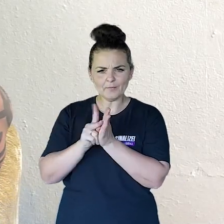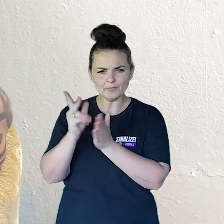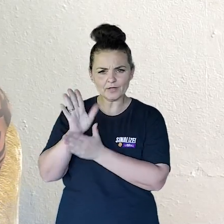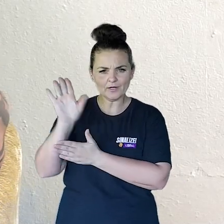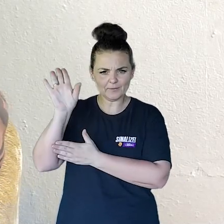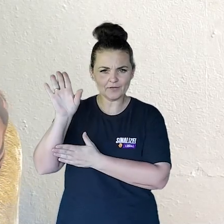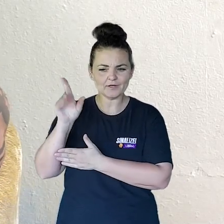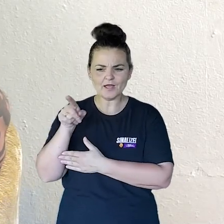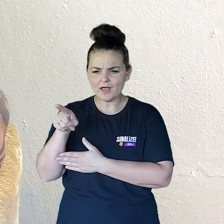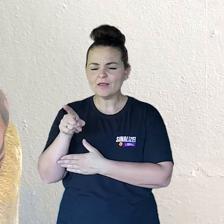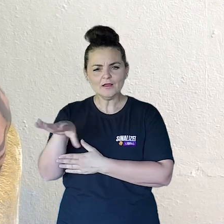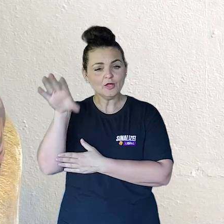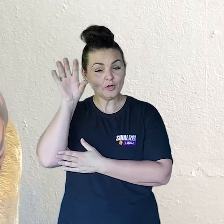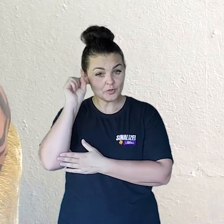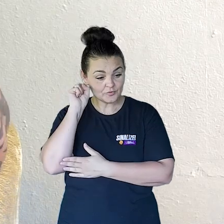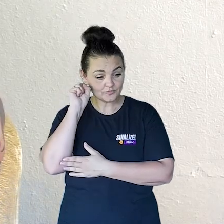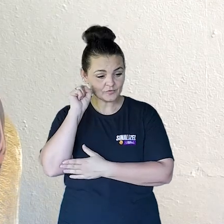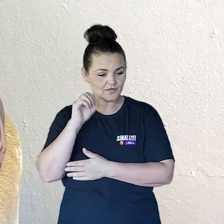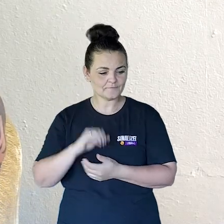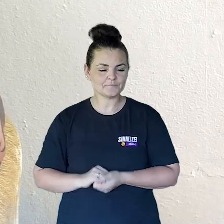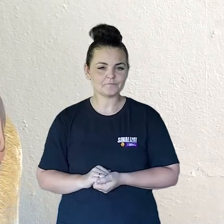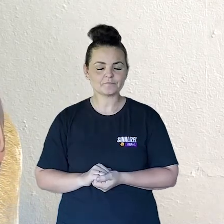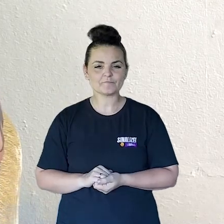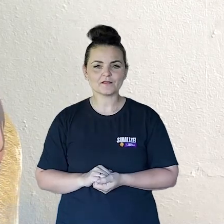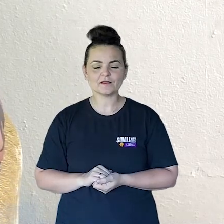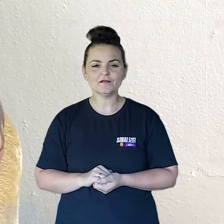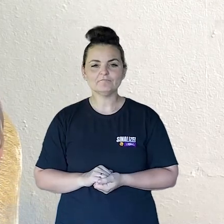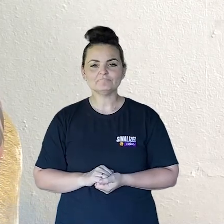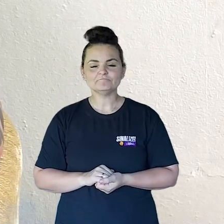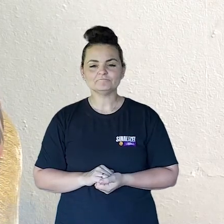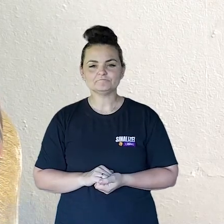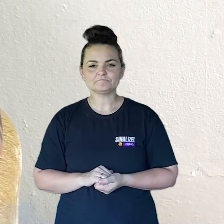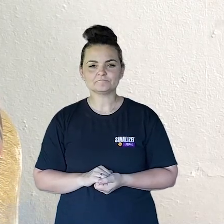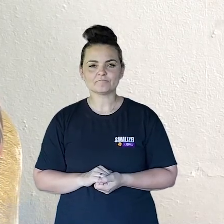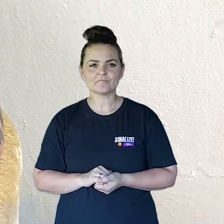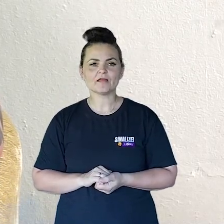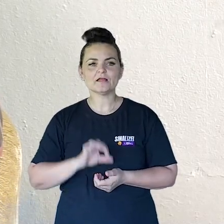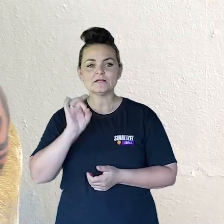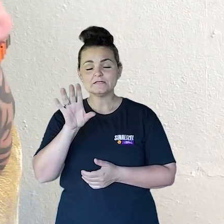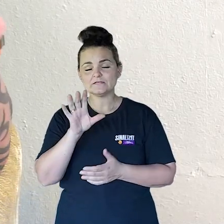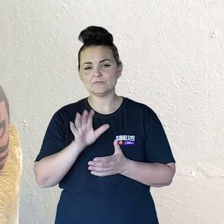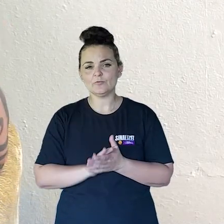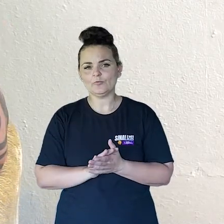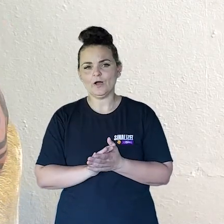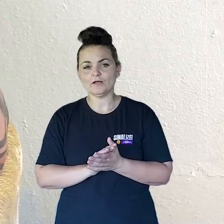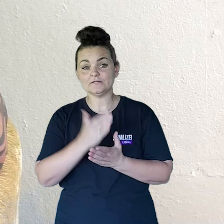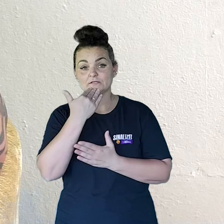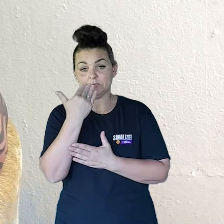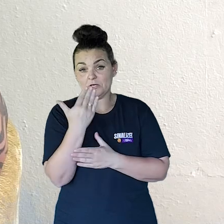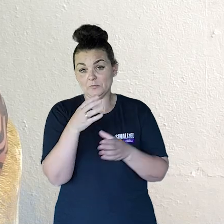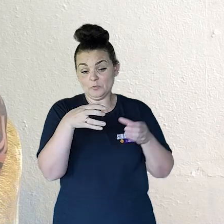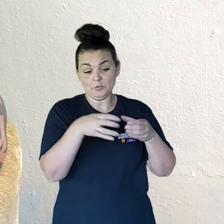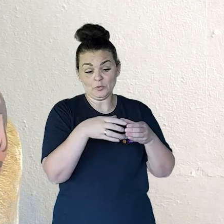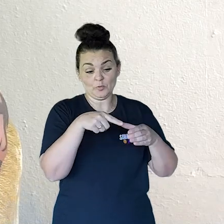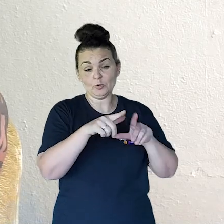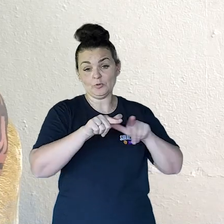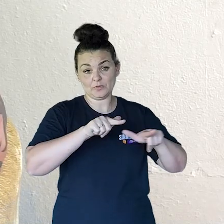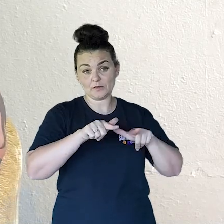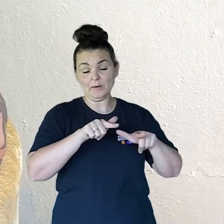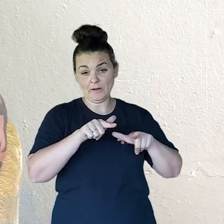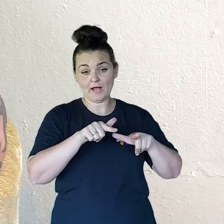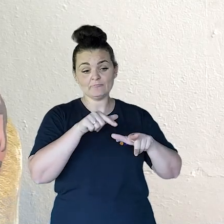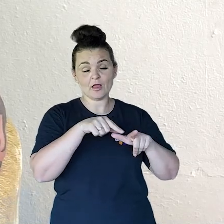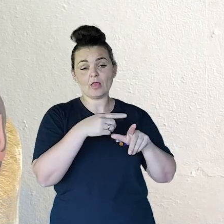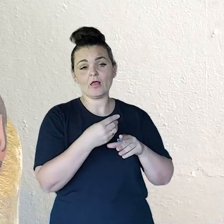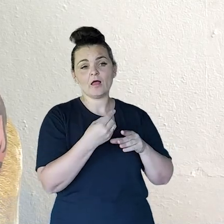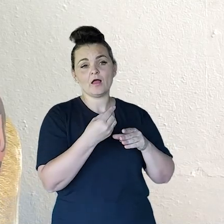você sabe o que está acontecendo. Porque às vezes quando você não faz uma campanha você mesmo, você deixa para cabo eleitoral, tu não sabe o que está acontecendo. É onde acontece às vezes a